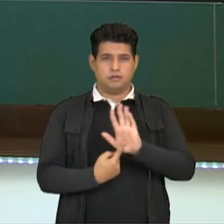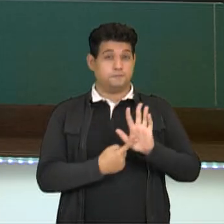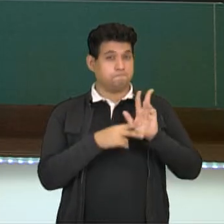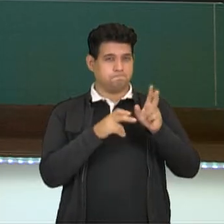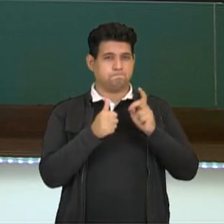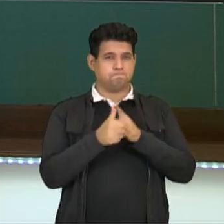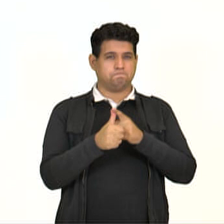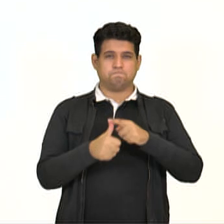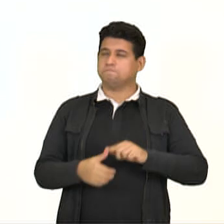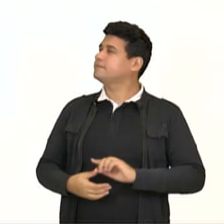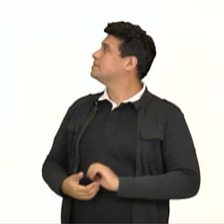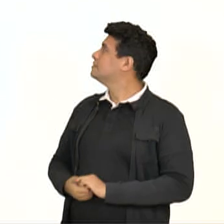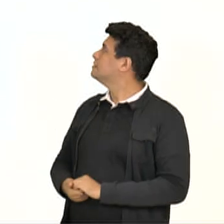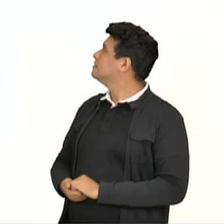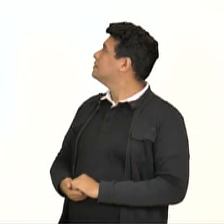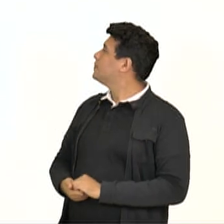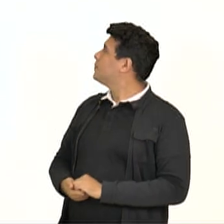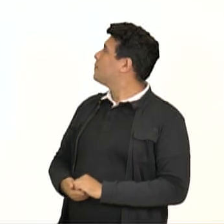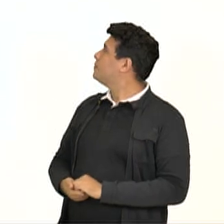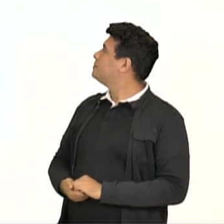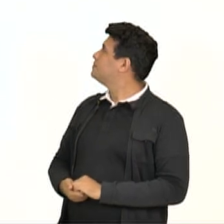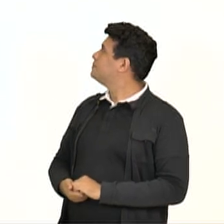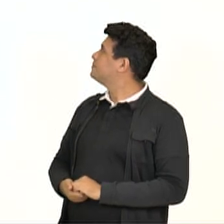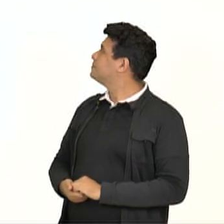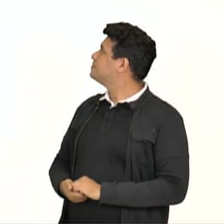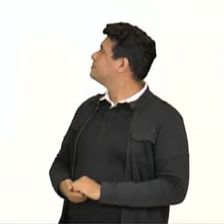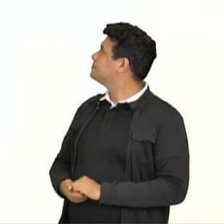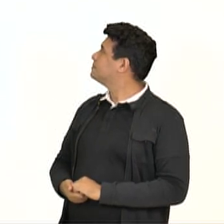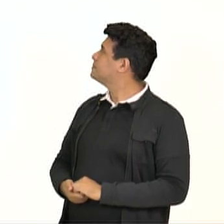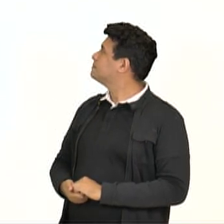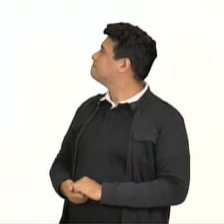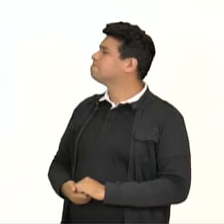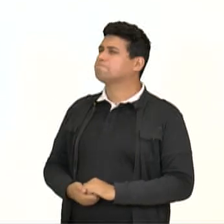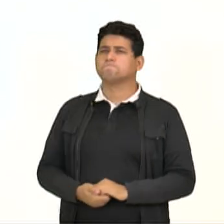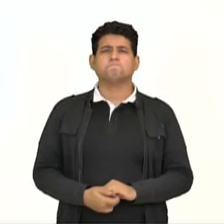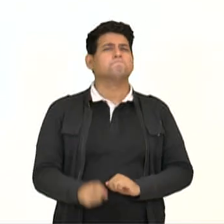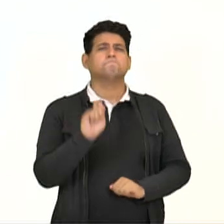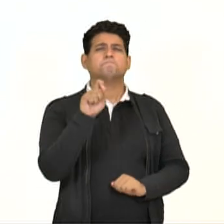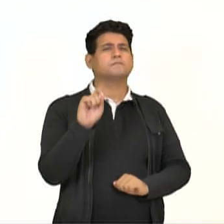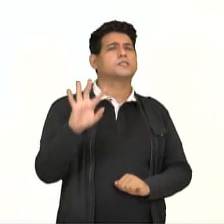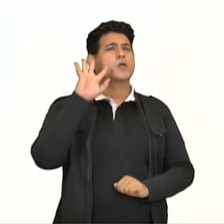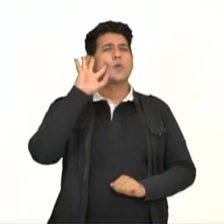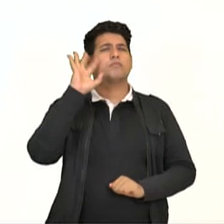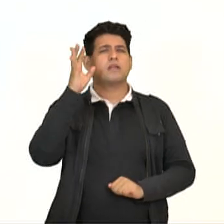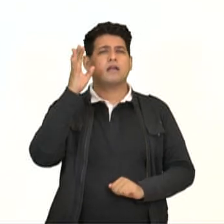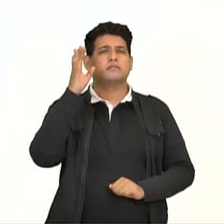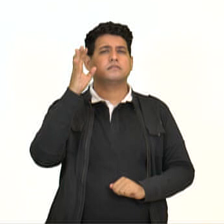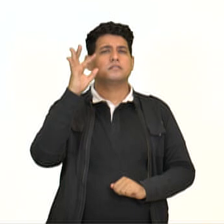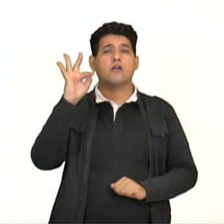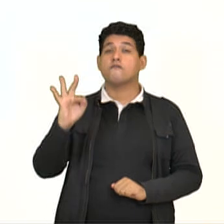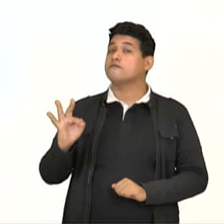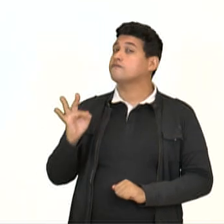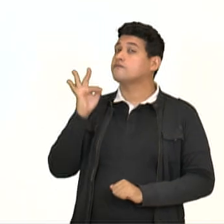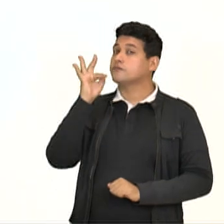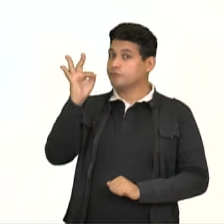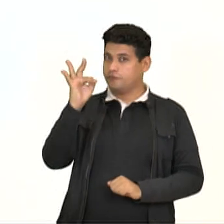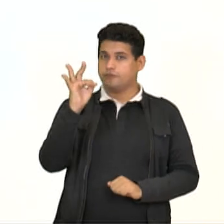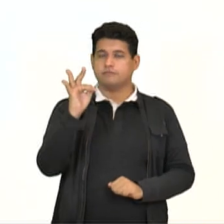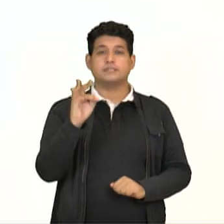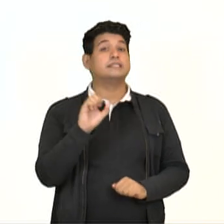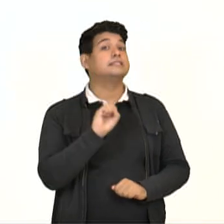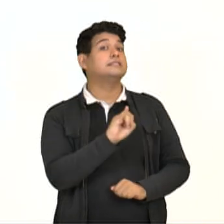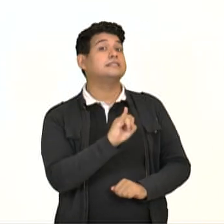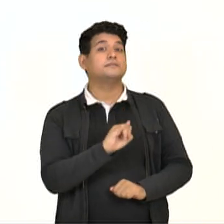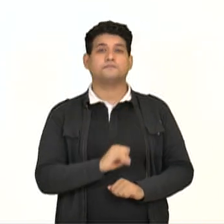lá para a primeira, ó. What will happen if? O que acontecerá se? Letra